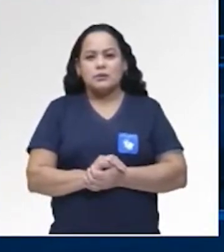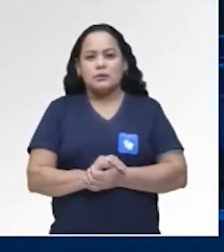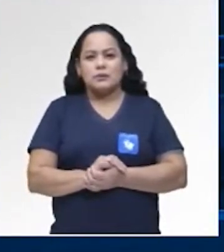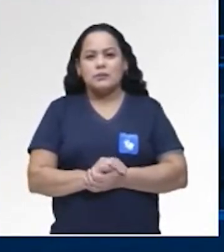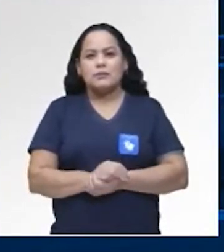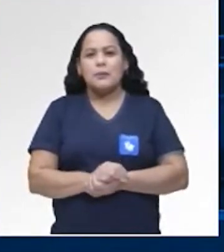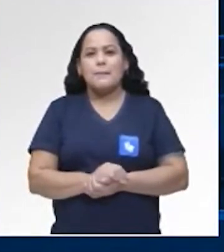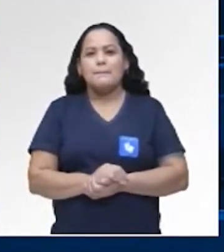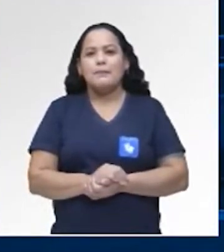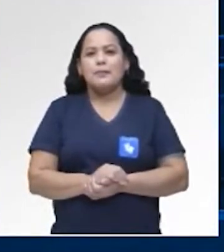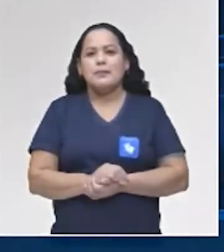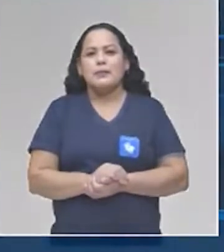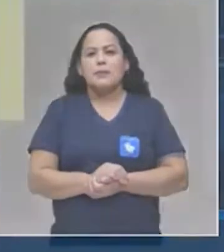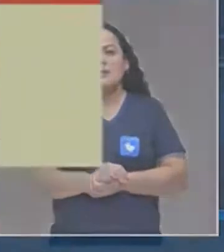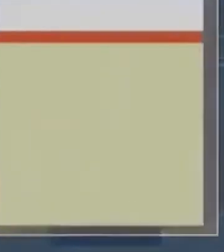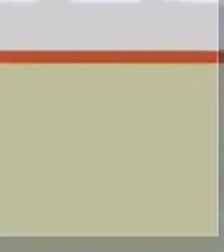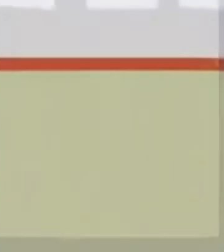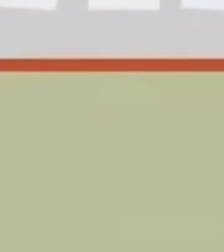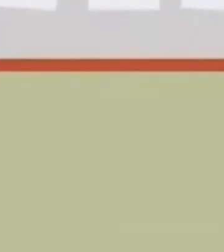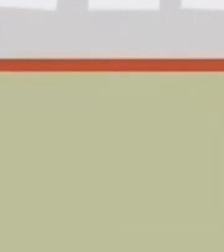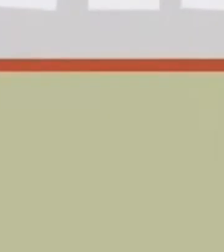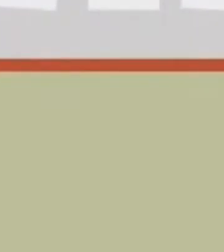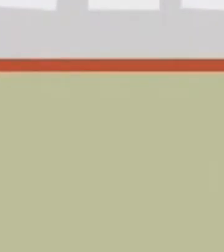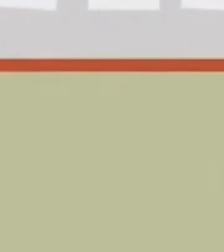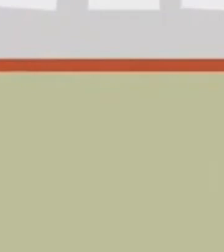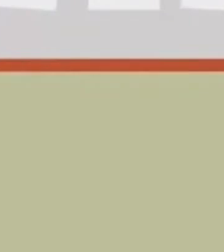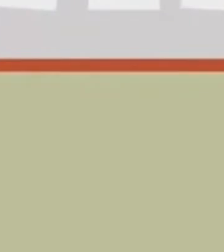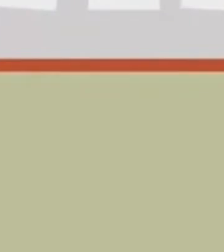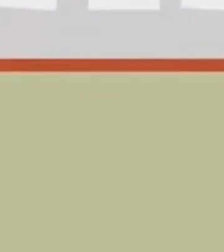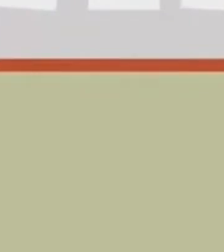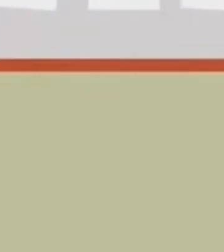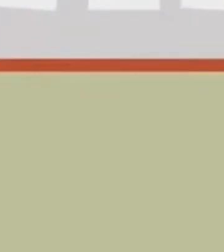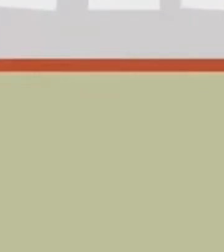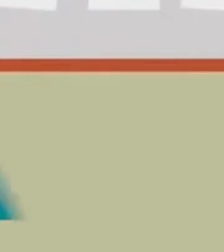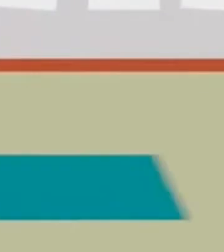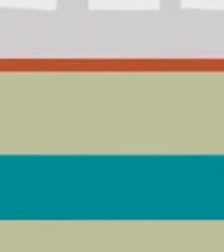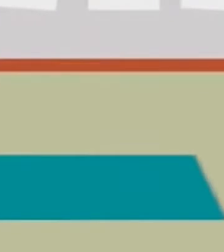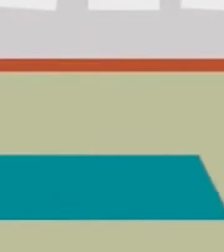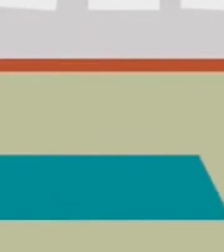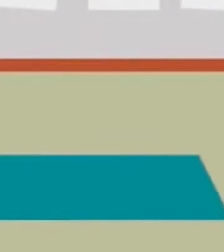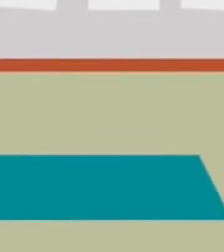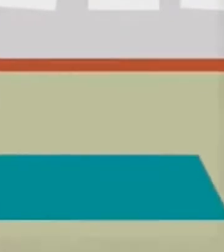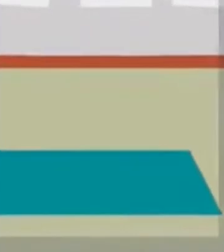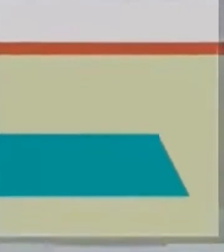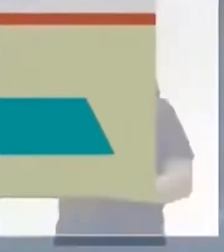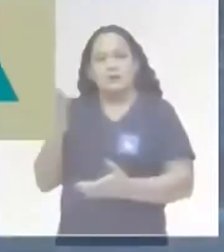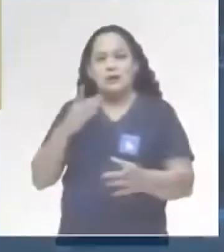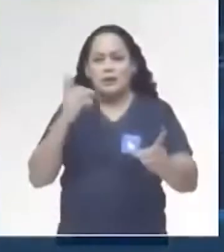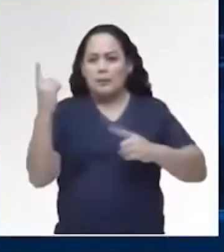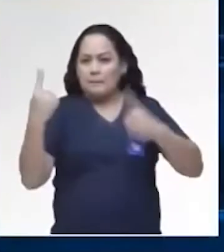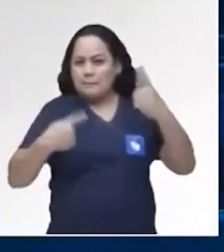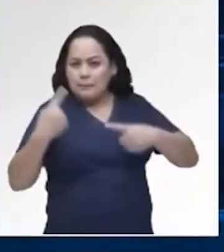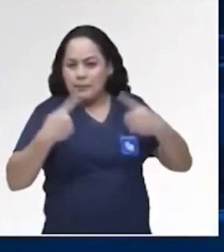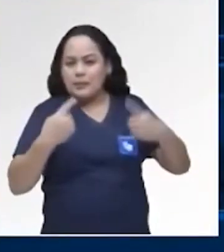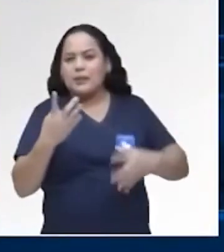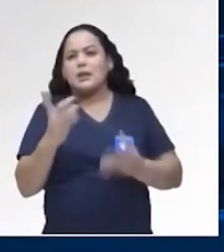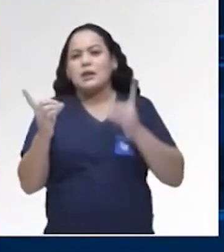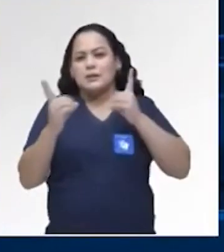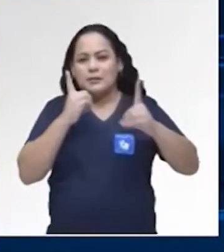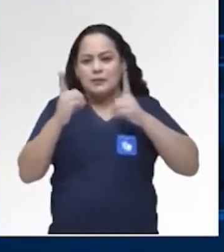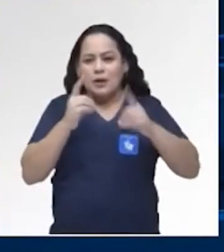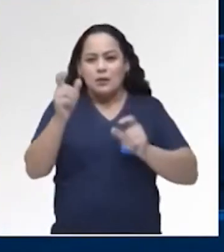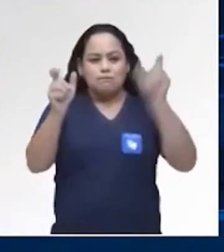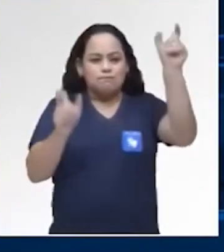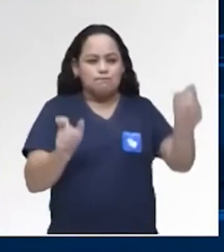me. Wow, that's amazing! Então, gente, nesse diálogo, né, nesse dialogue, nós temos dois